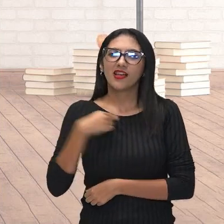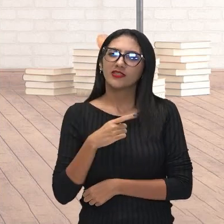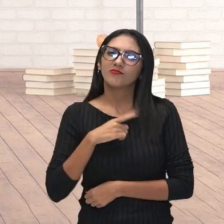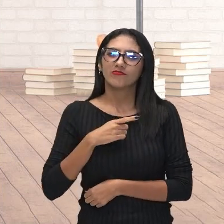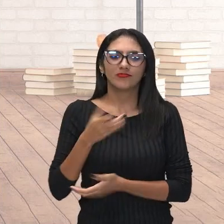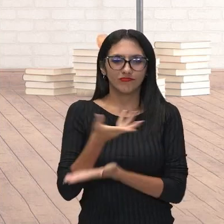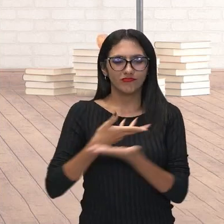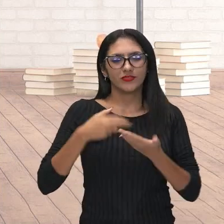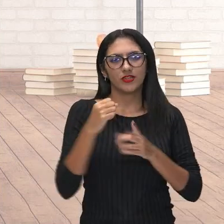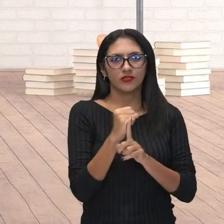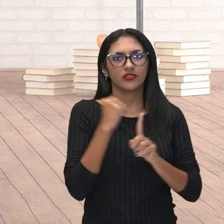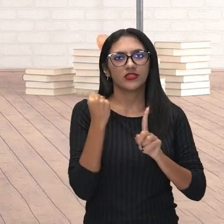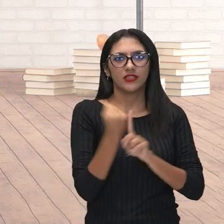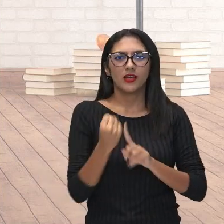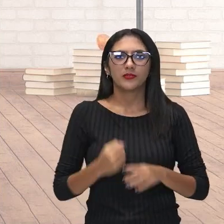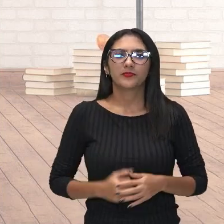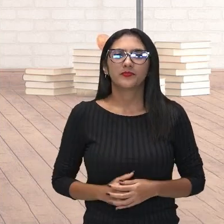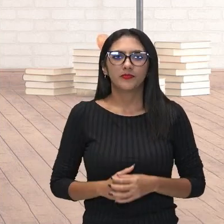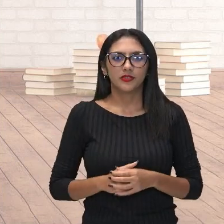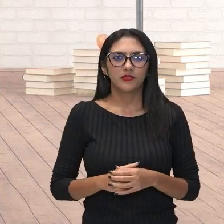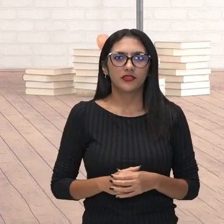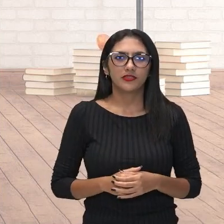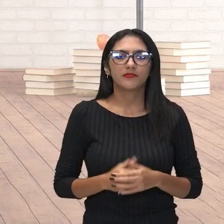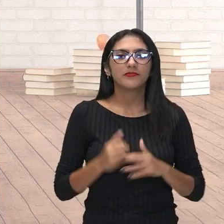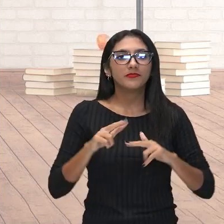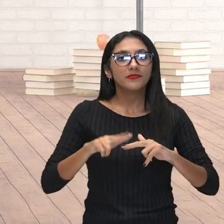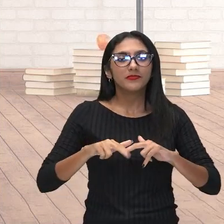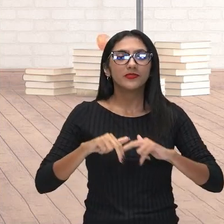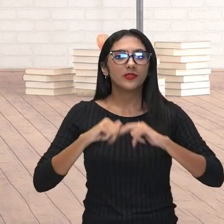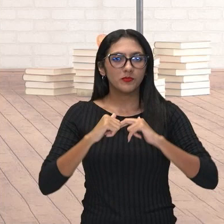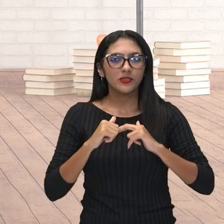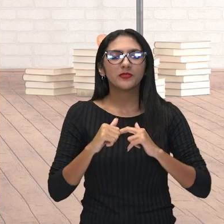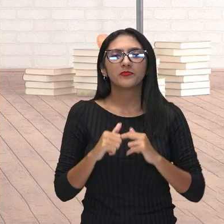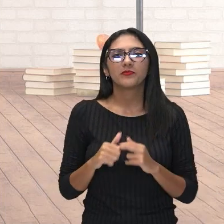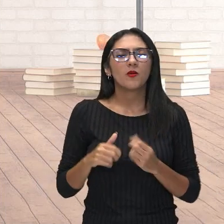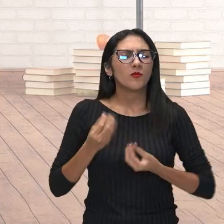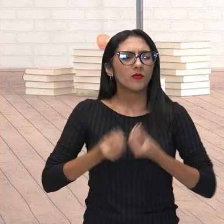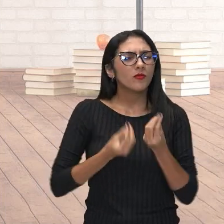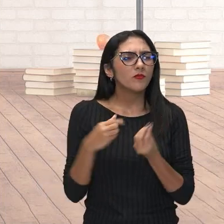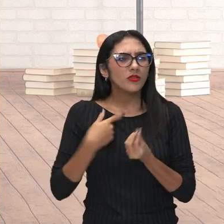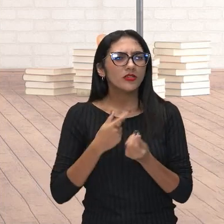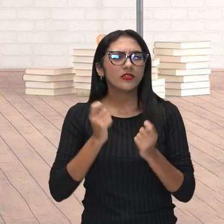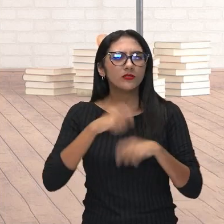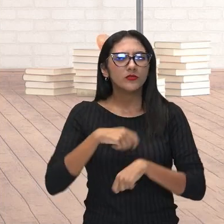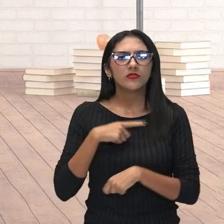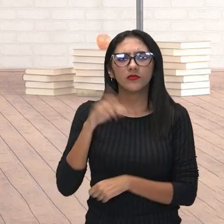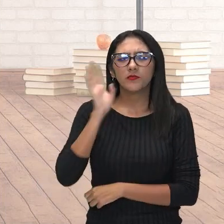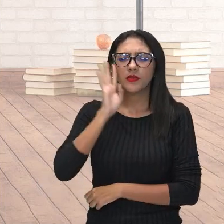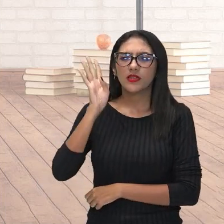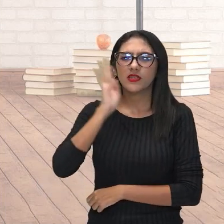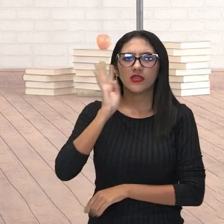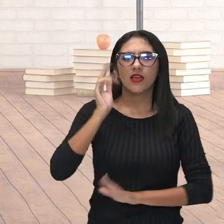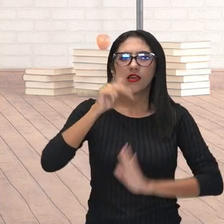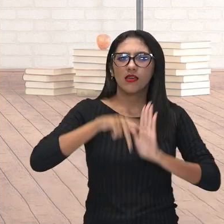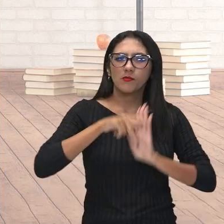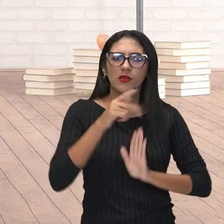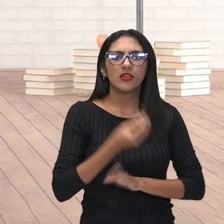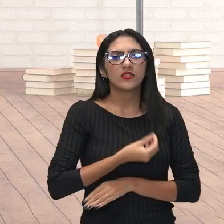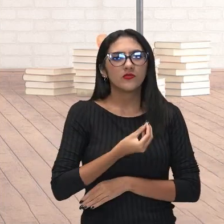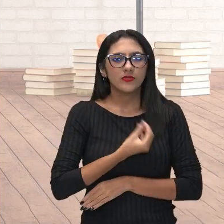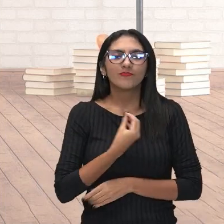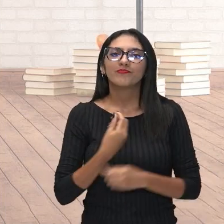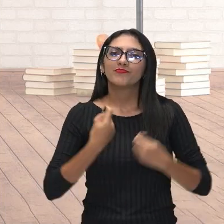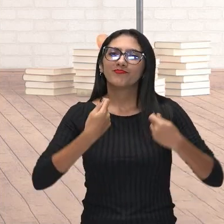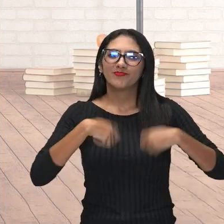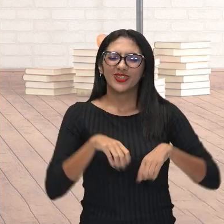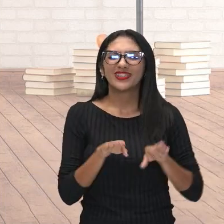sociedade. Sendo assim, para eu pensar o meu projeto de vida, para eu refletir sobre o meu projeto de vida, eu também tenho